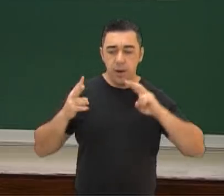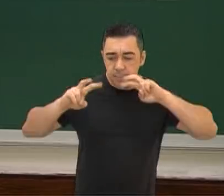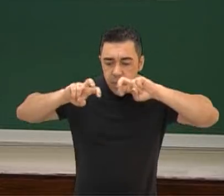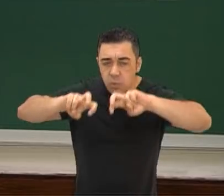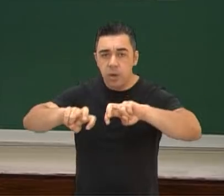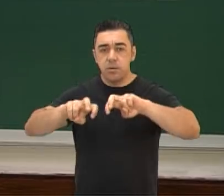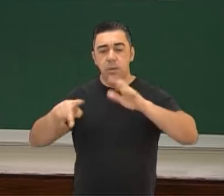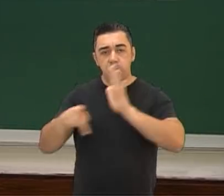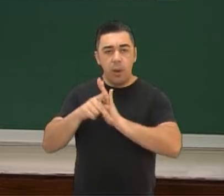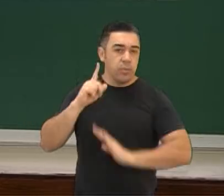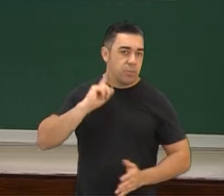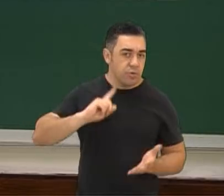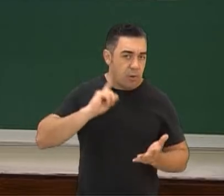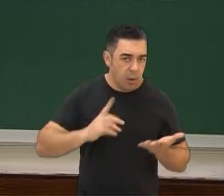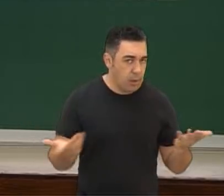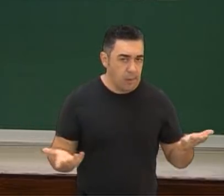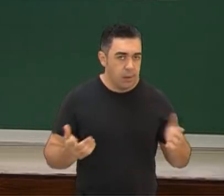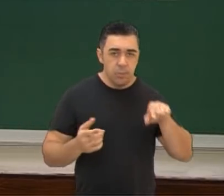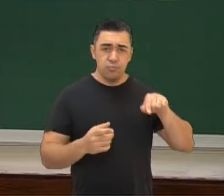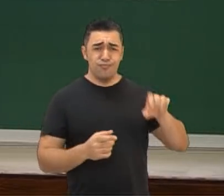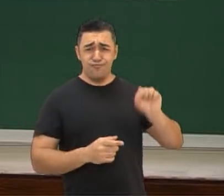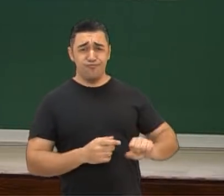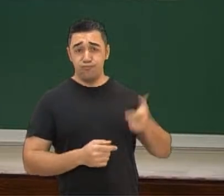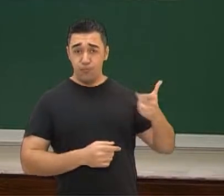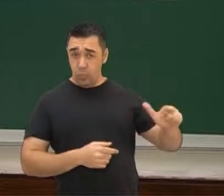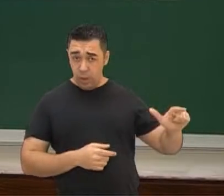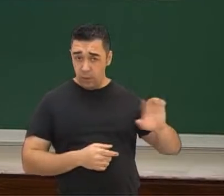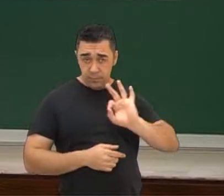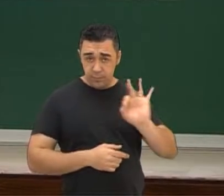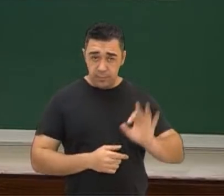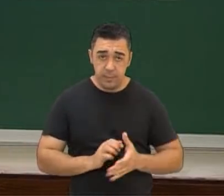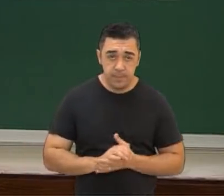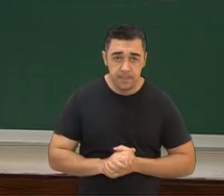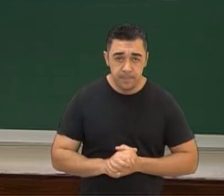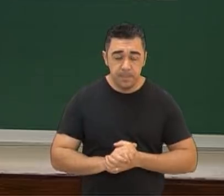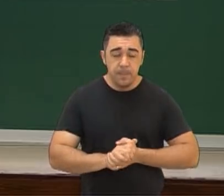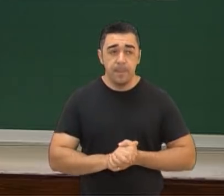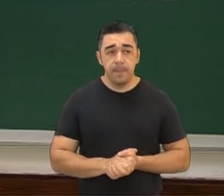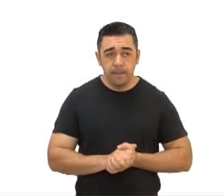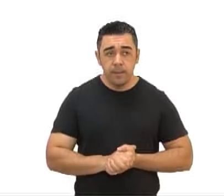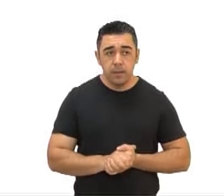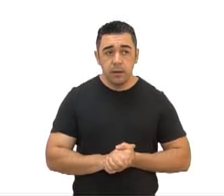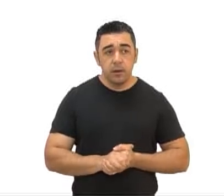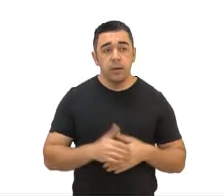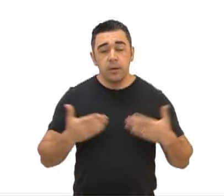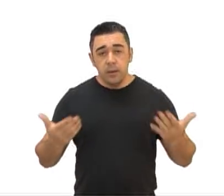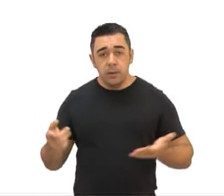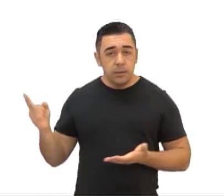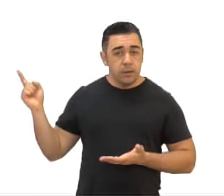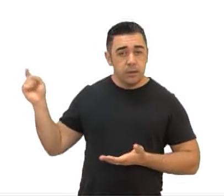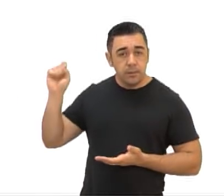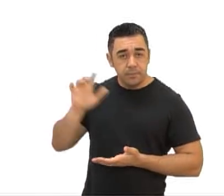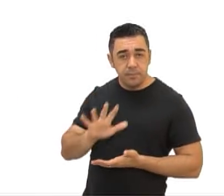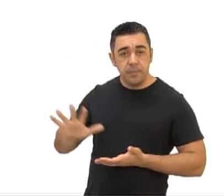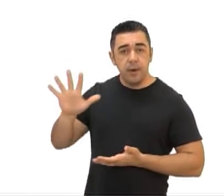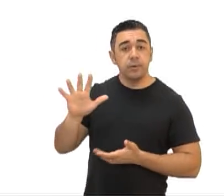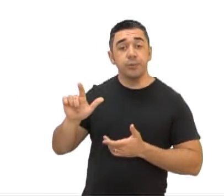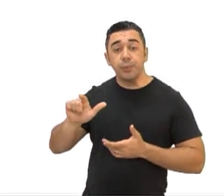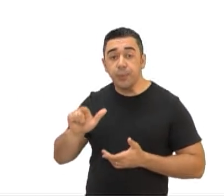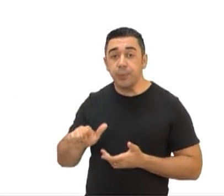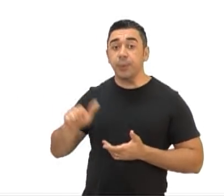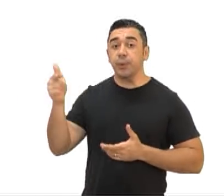bem acentuada no Sudeste, que não aconteceu no Sul, por exemplo. Certo? Então, e aí aqui a imagem ali de